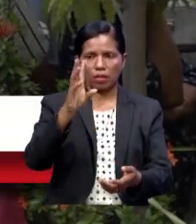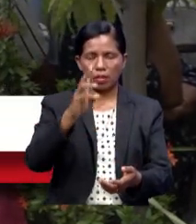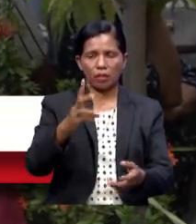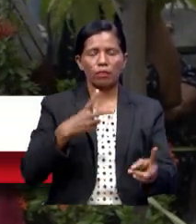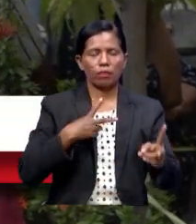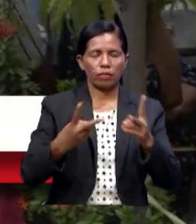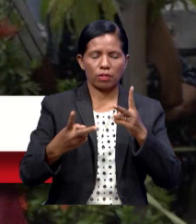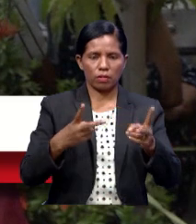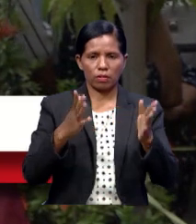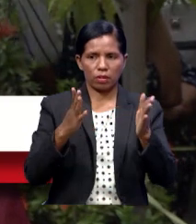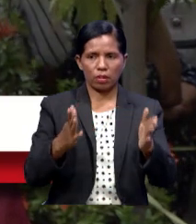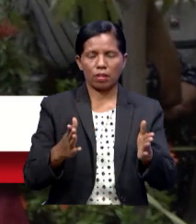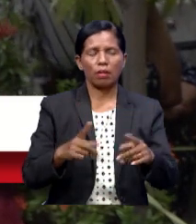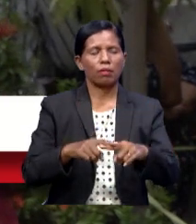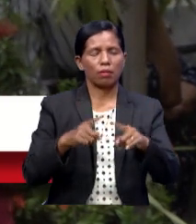voluntário,